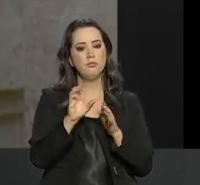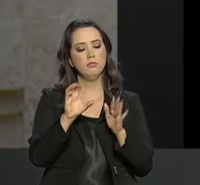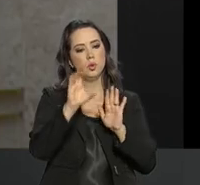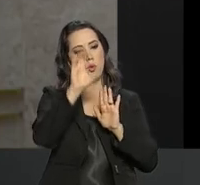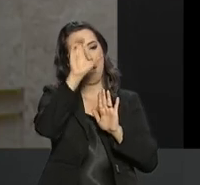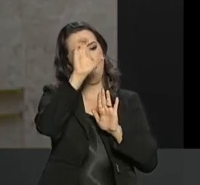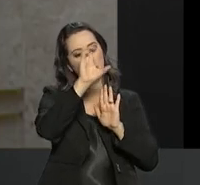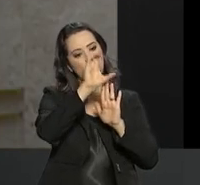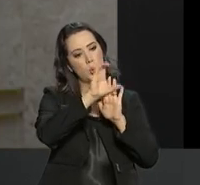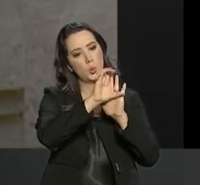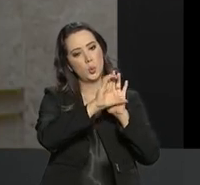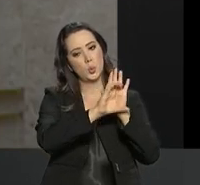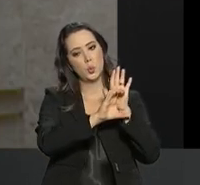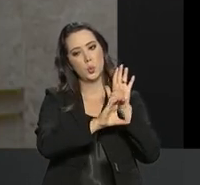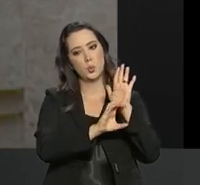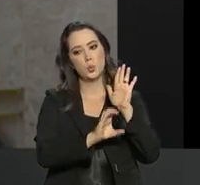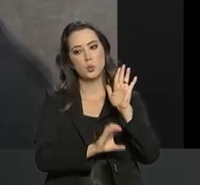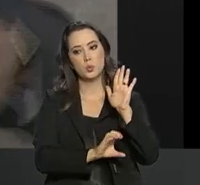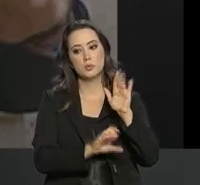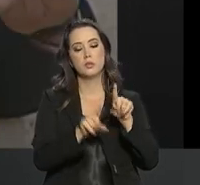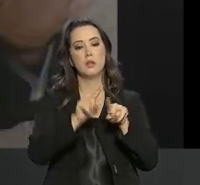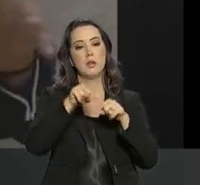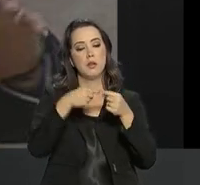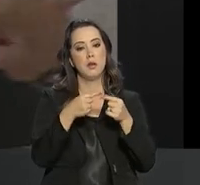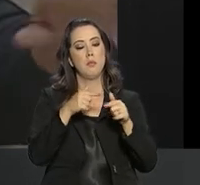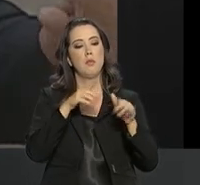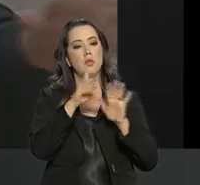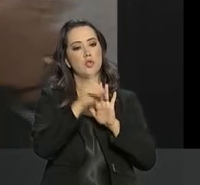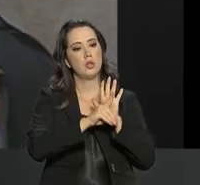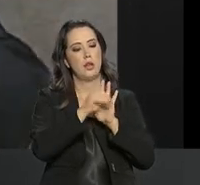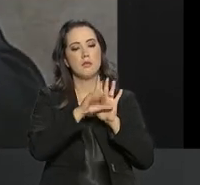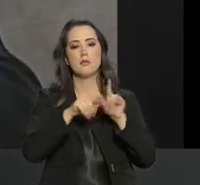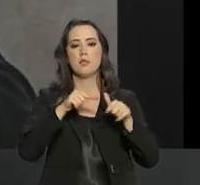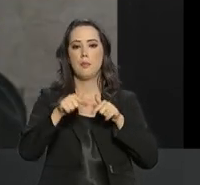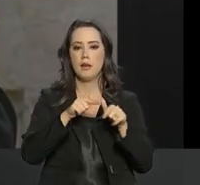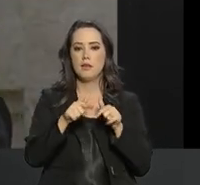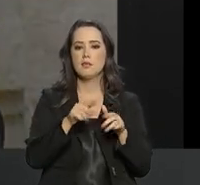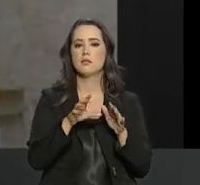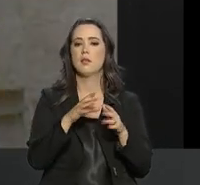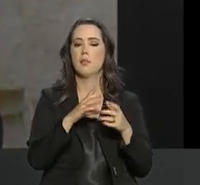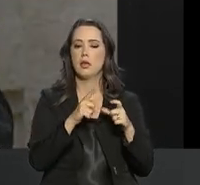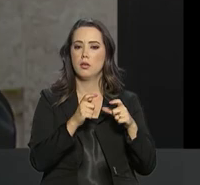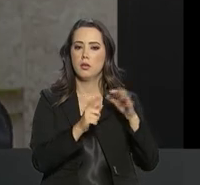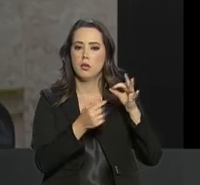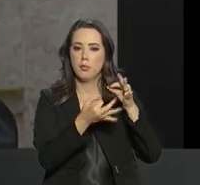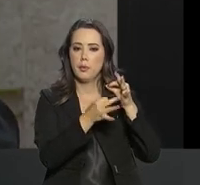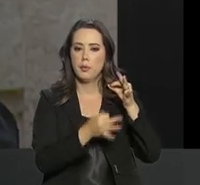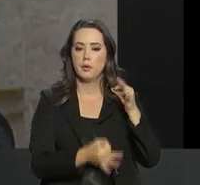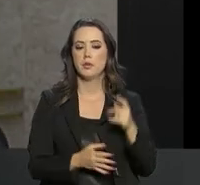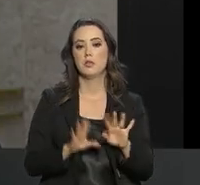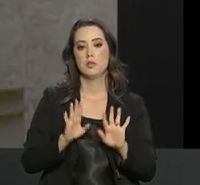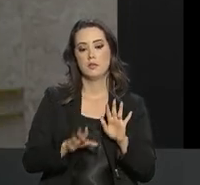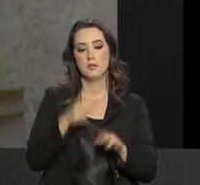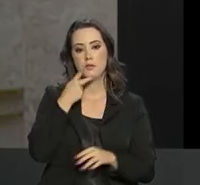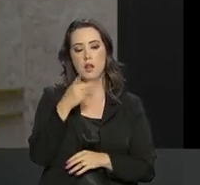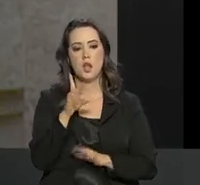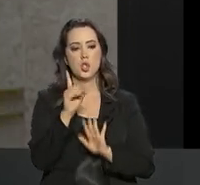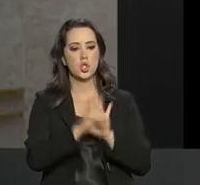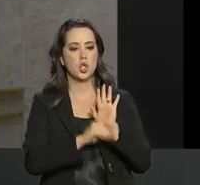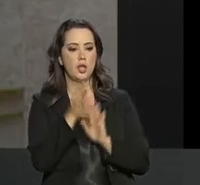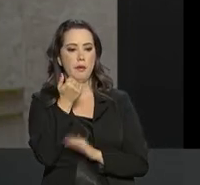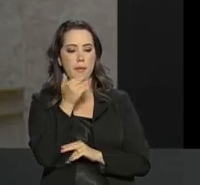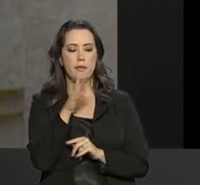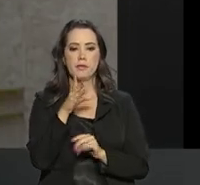direitos trabalhistas, até direitos do tipo, até num primeiro momento, ridicularizados, como direito à alimentação, direito